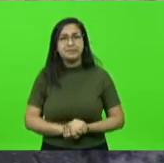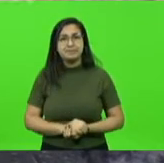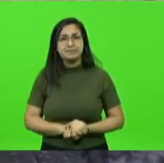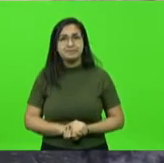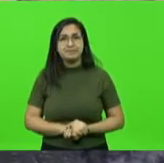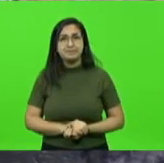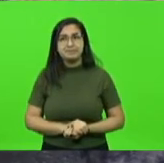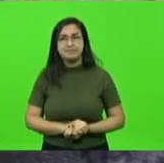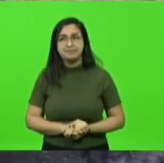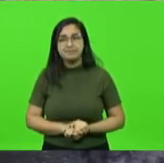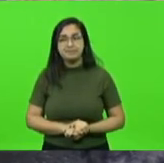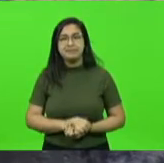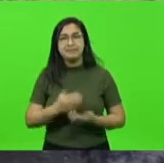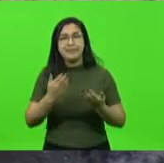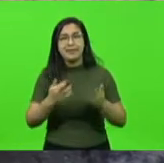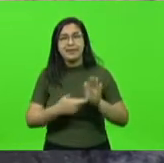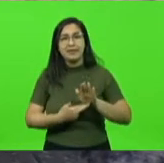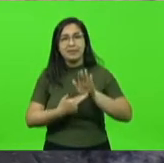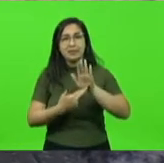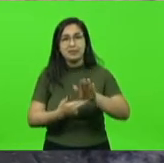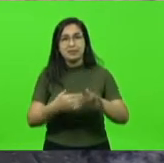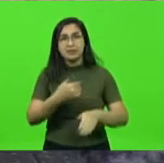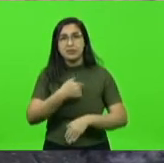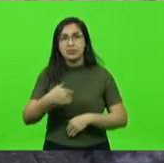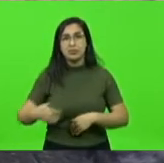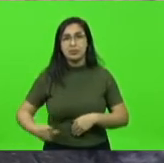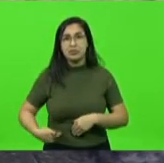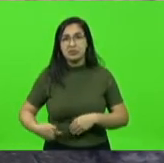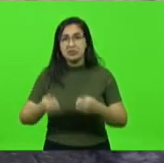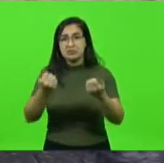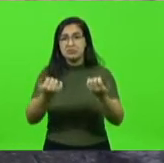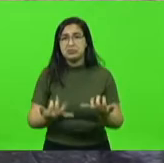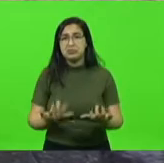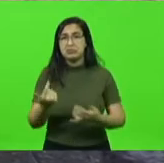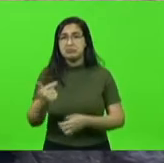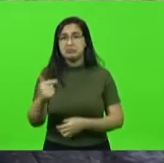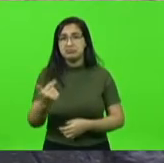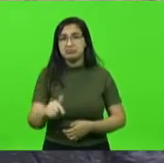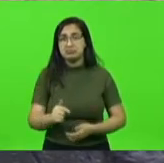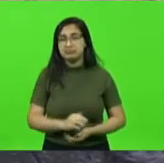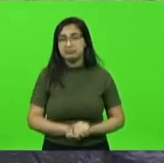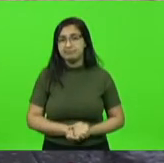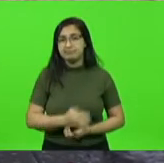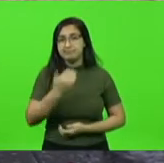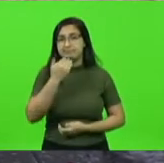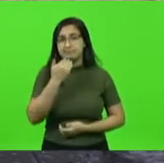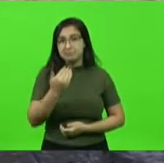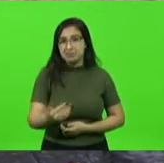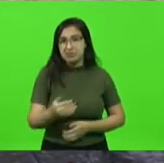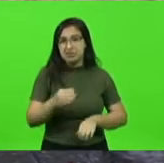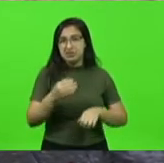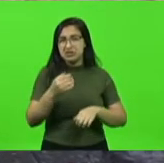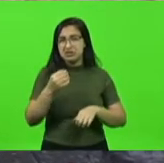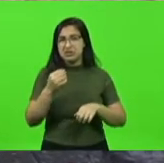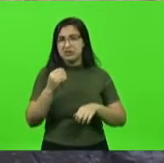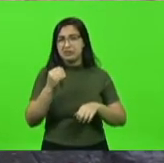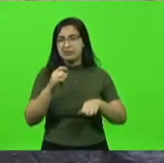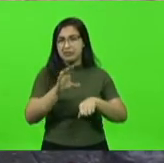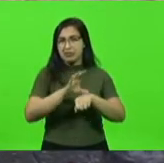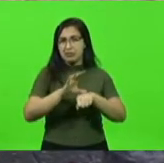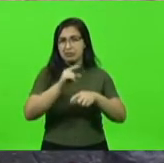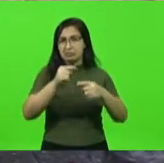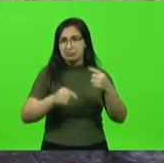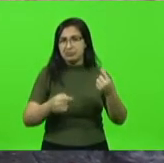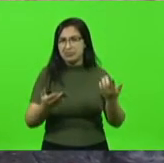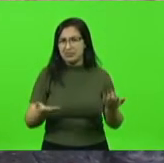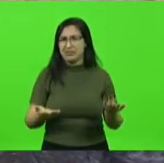Ninguém, nem aquele que representava o governo aqui dentro ofereceu uma justificativa. Apelar para a inconstitucionalidade? Ora vista,